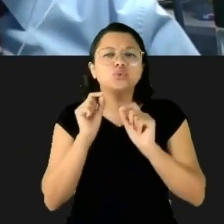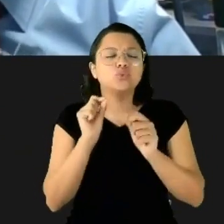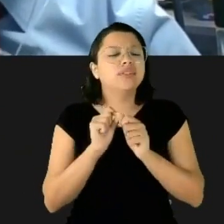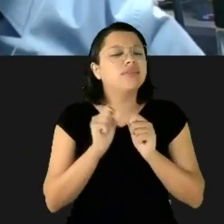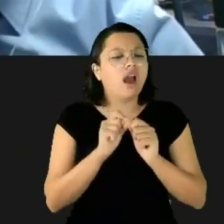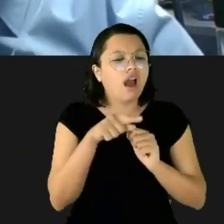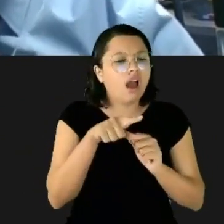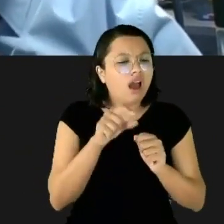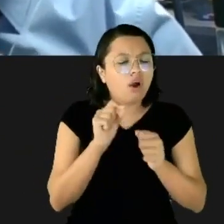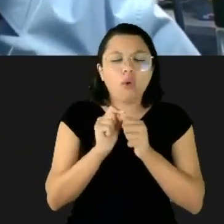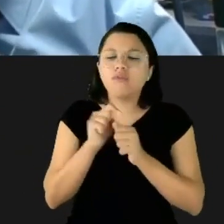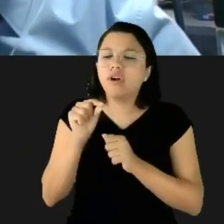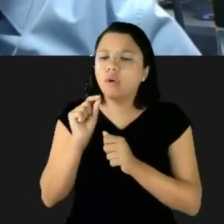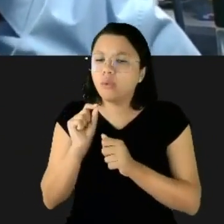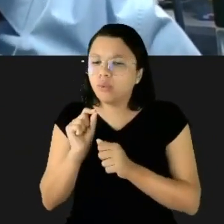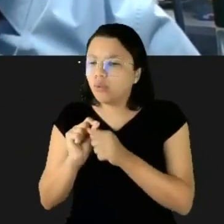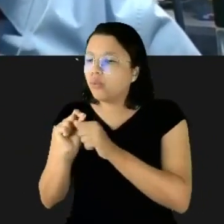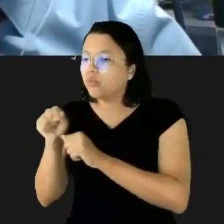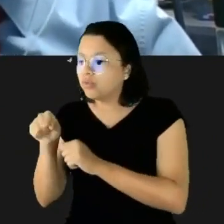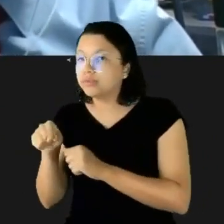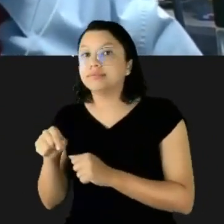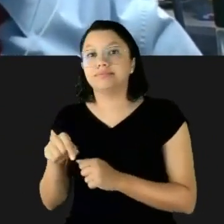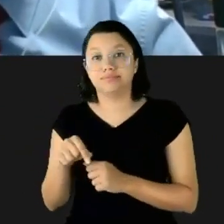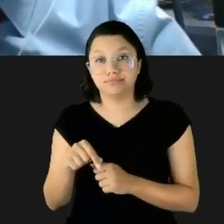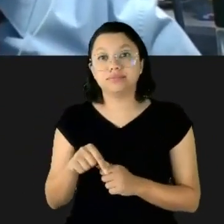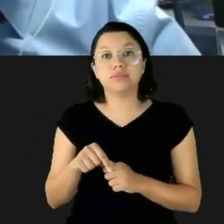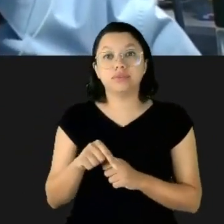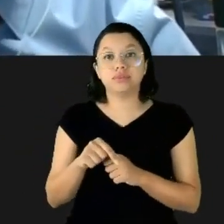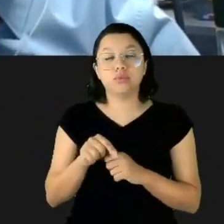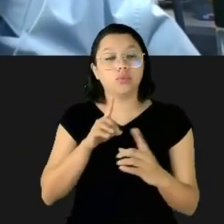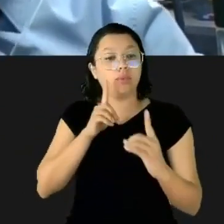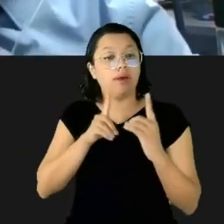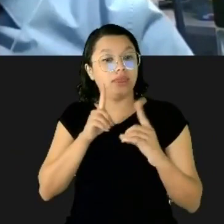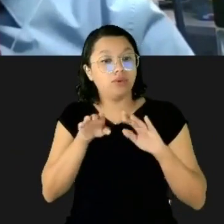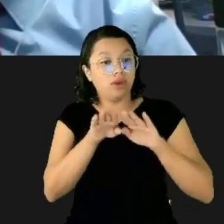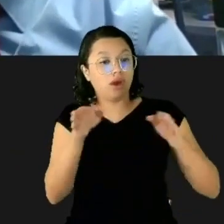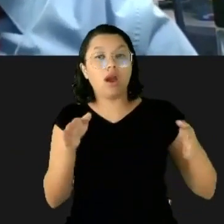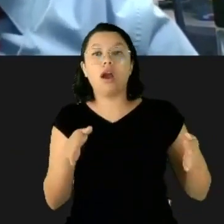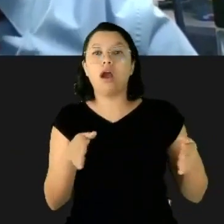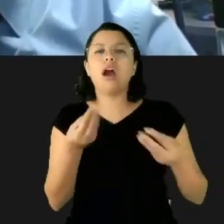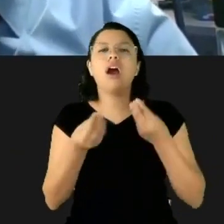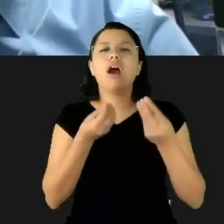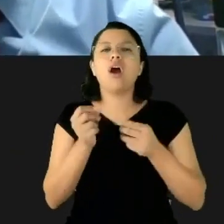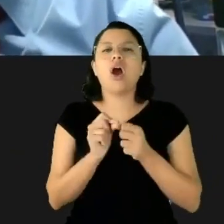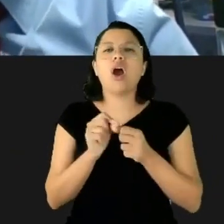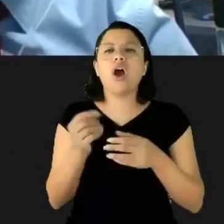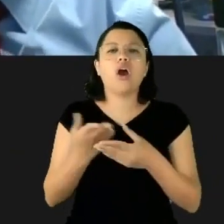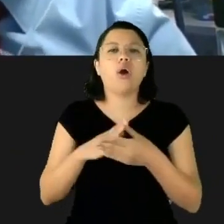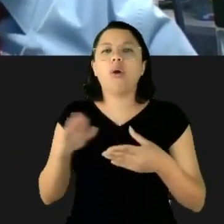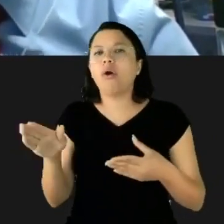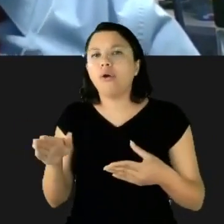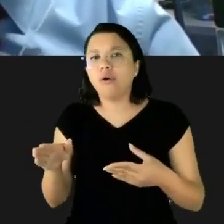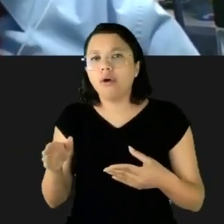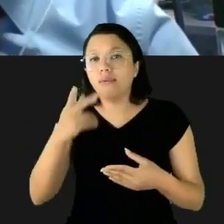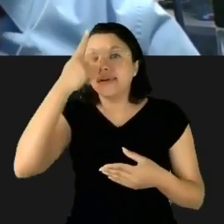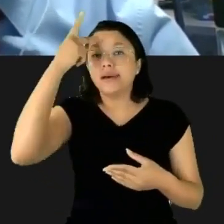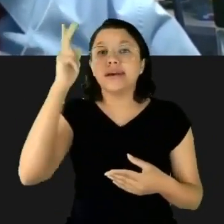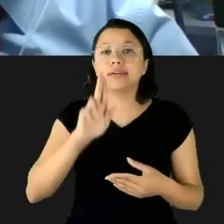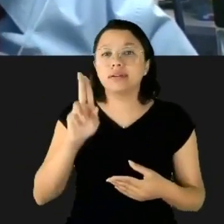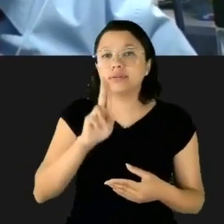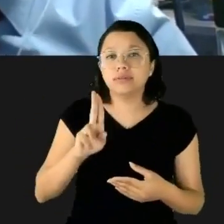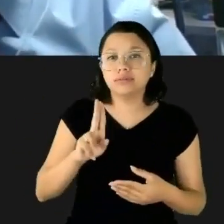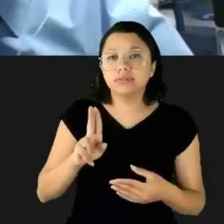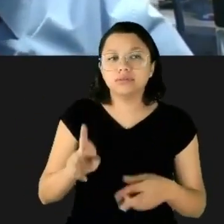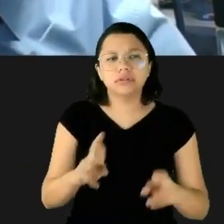como que cada coisa é feito lá, atendimento no balcão, como é feito o processamento, quem está utilizando, quem é